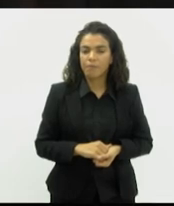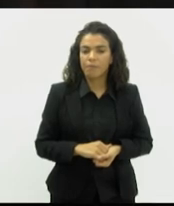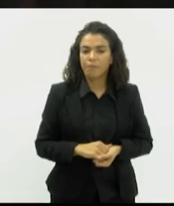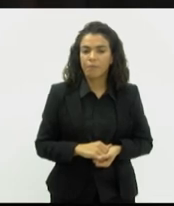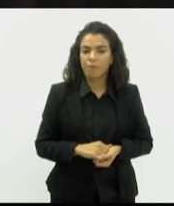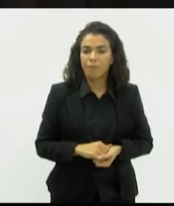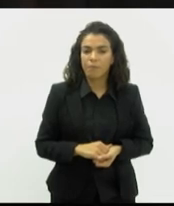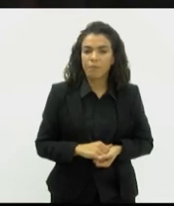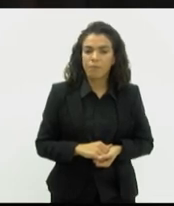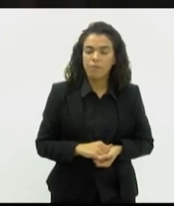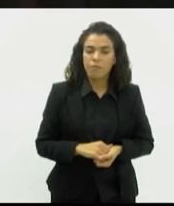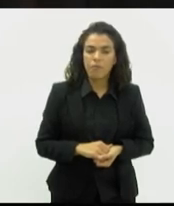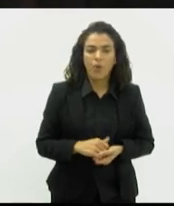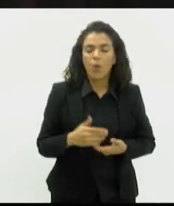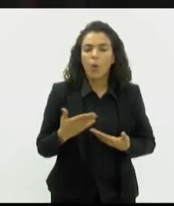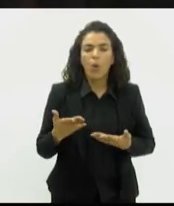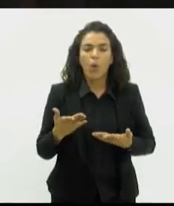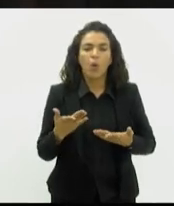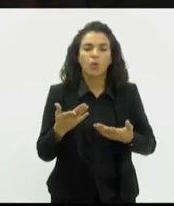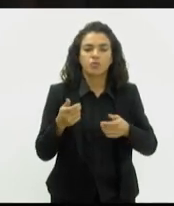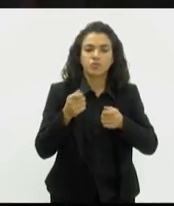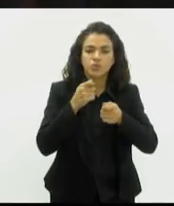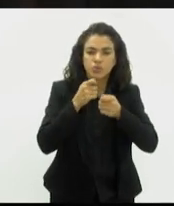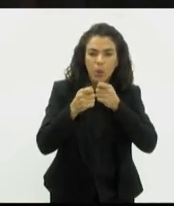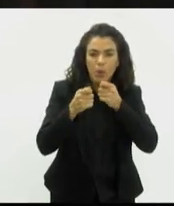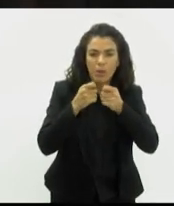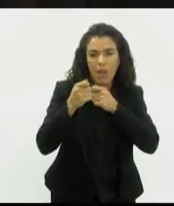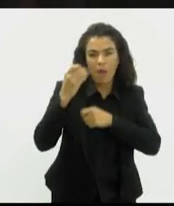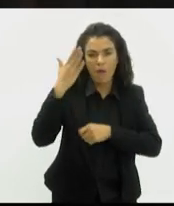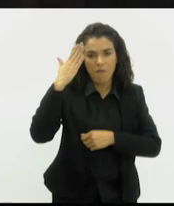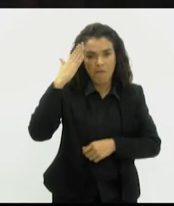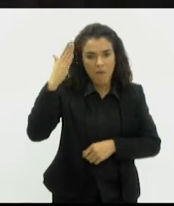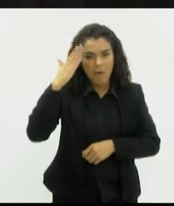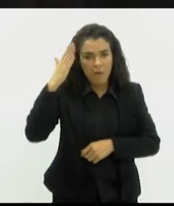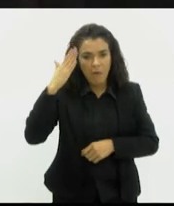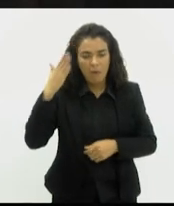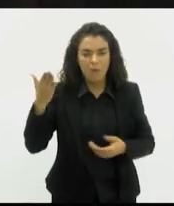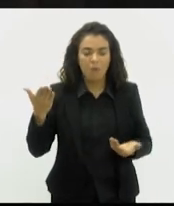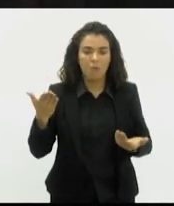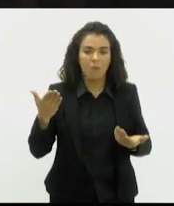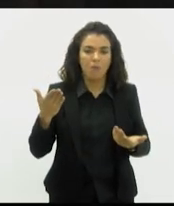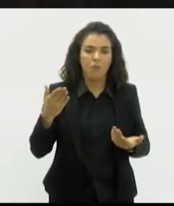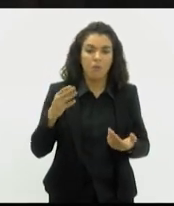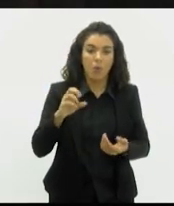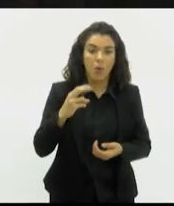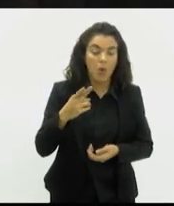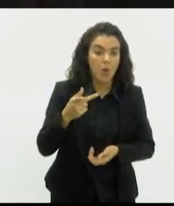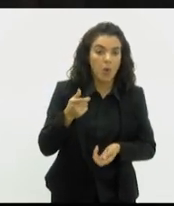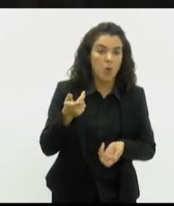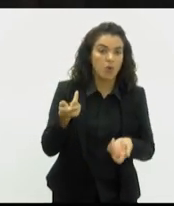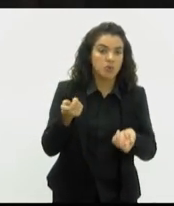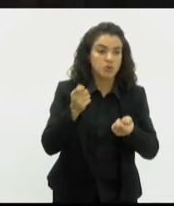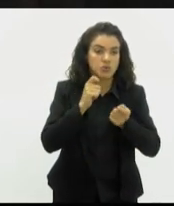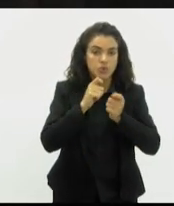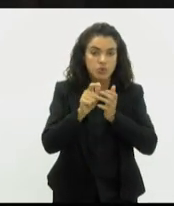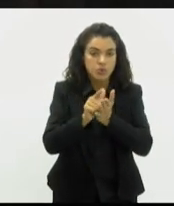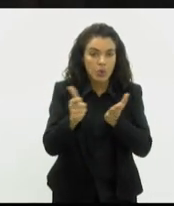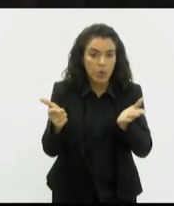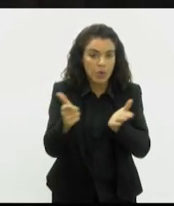Num telejornal de grande circulação, ou num jornal de grande